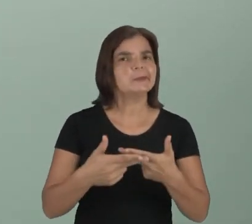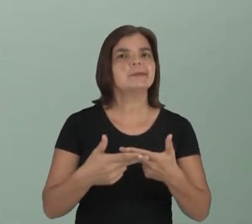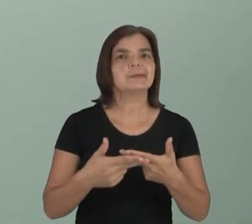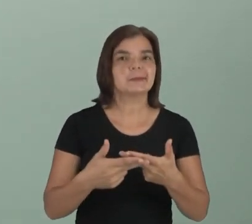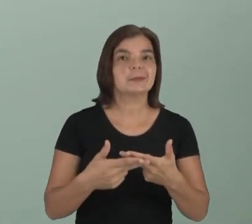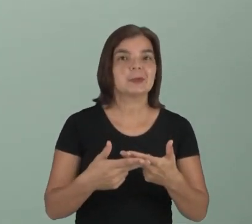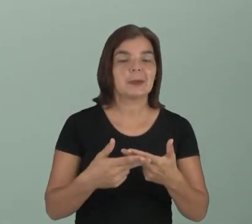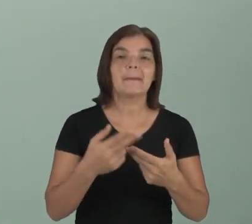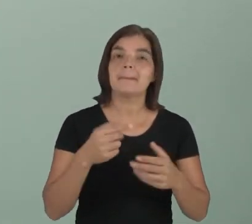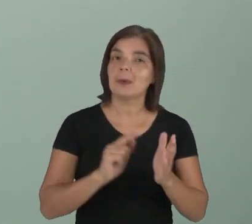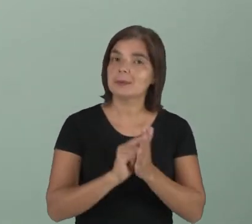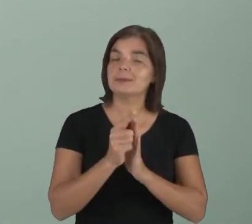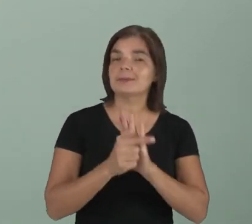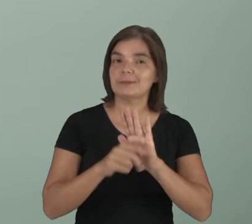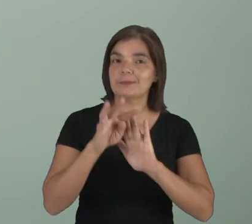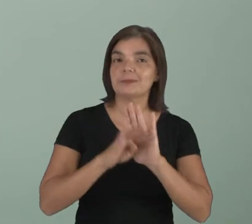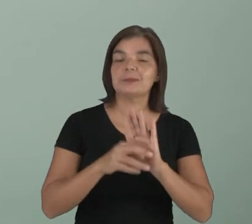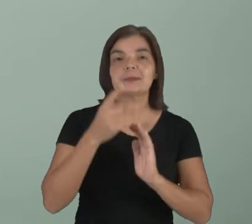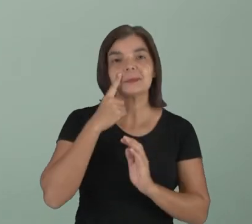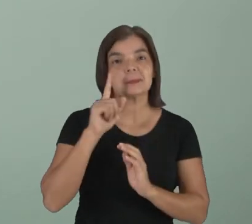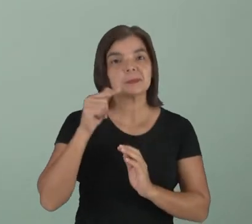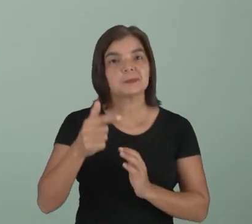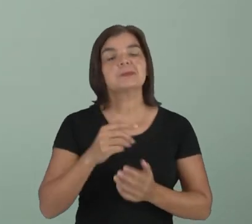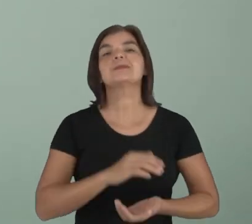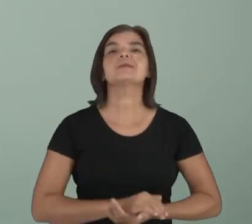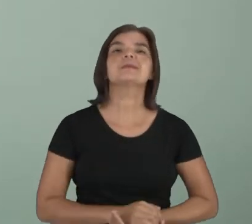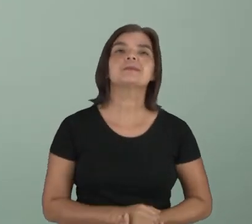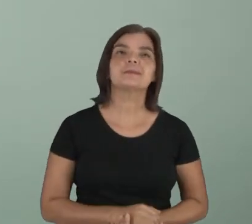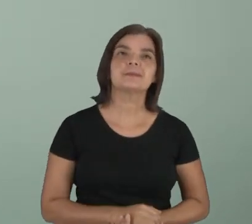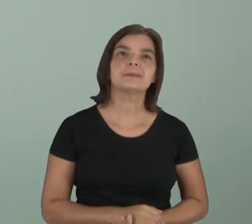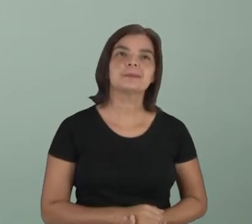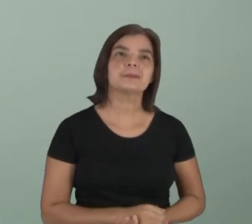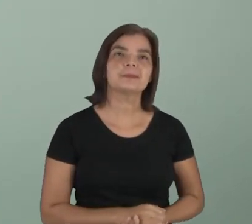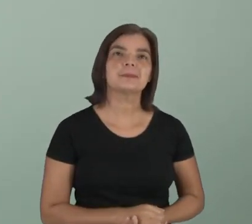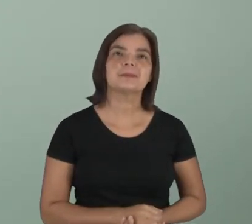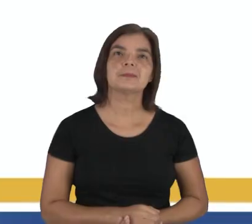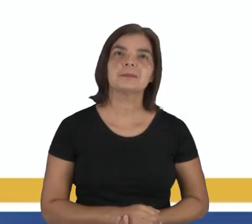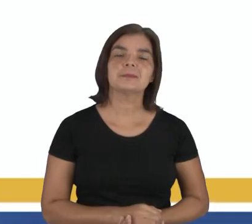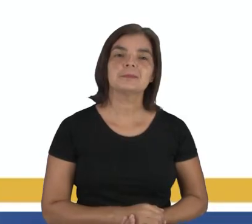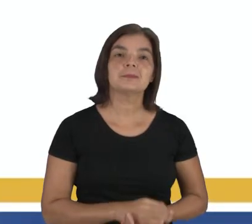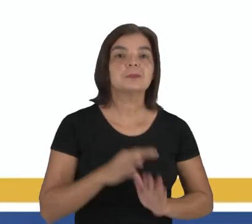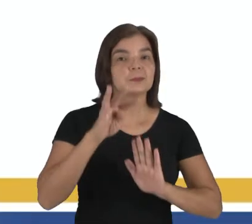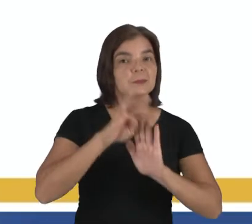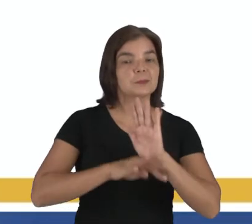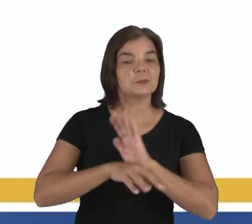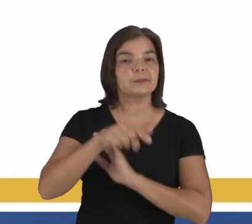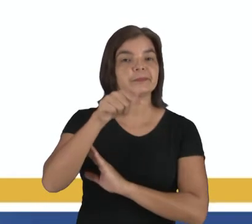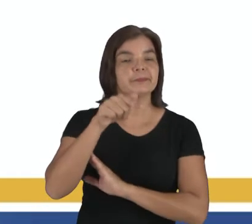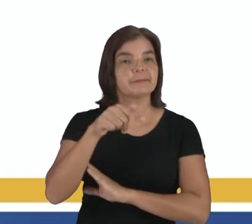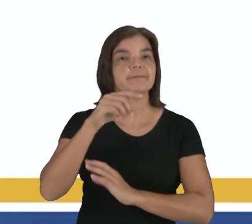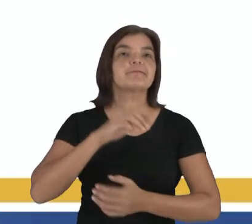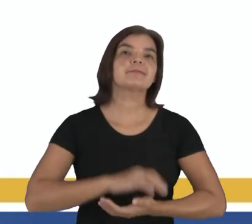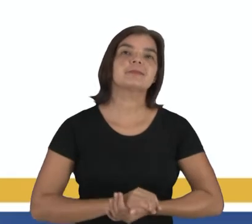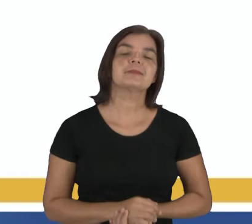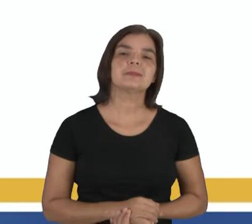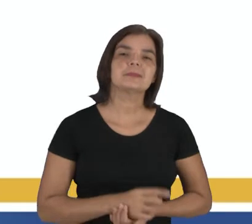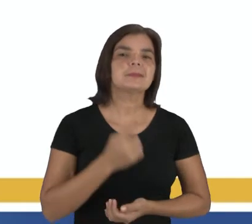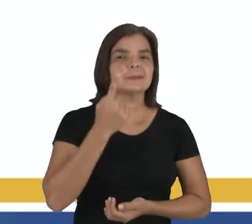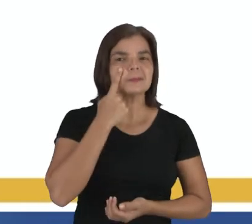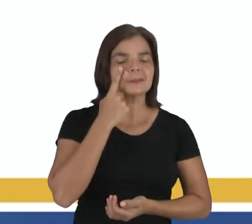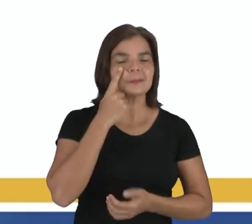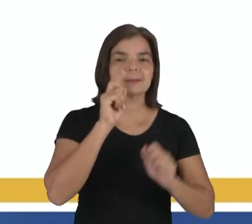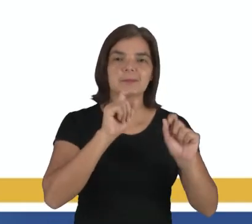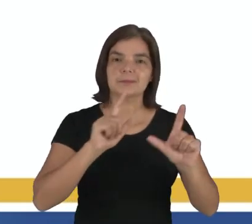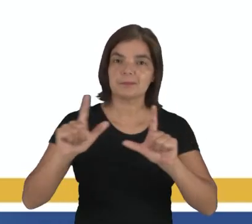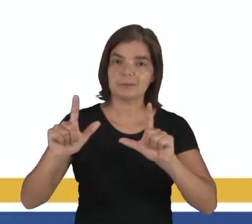né, para este gênero textual. Agora vamos a mais outro. O texto 7, que você tem